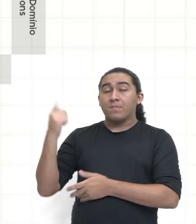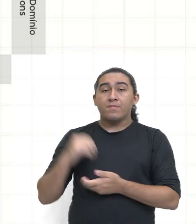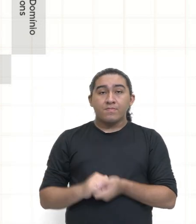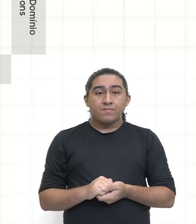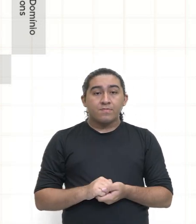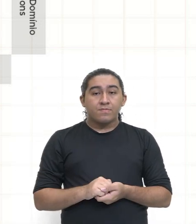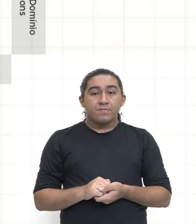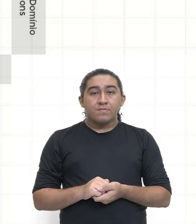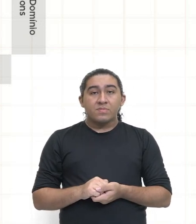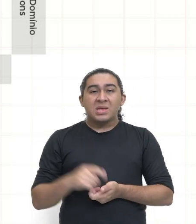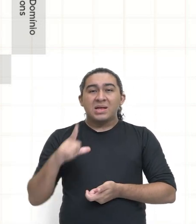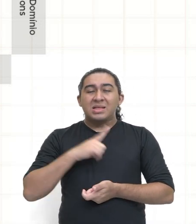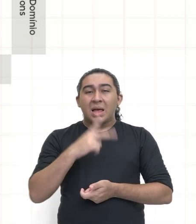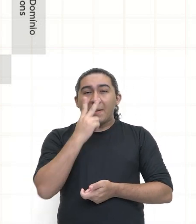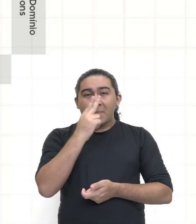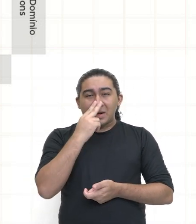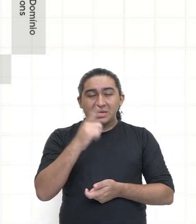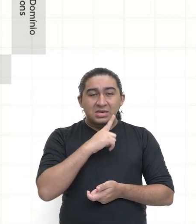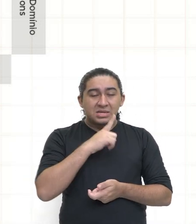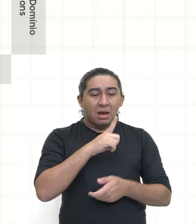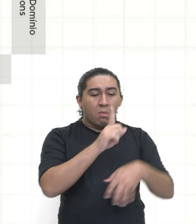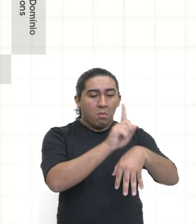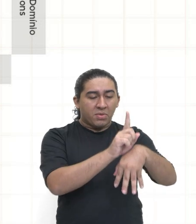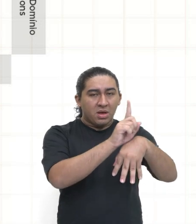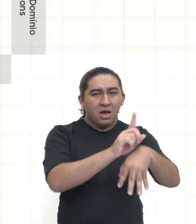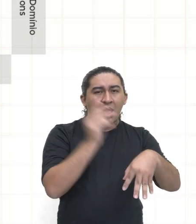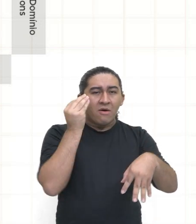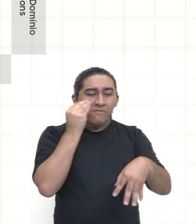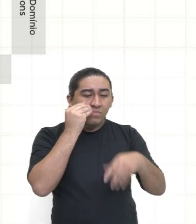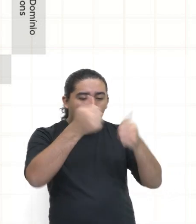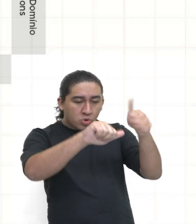uma trajetória pré-determinada, que não